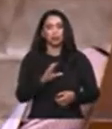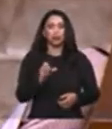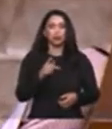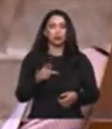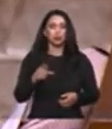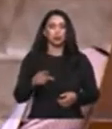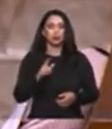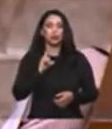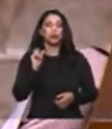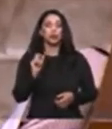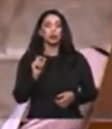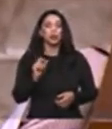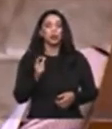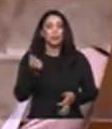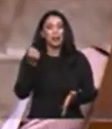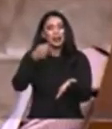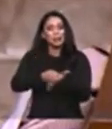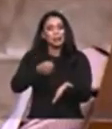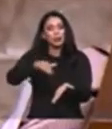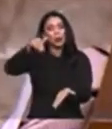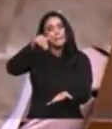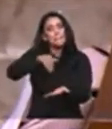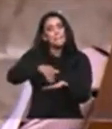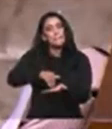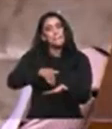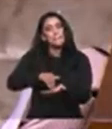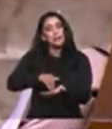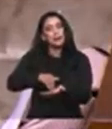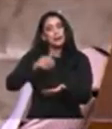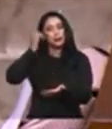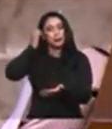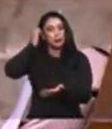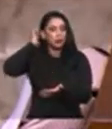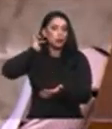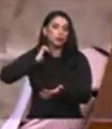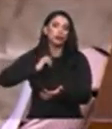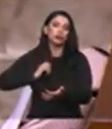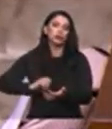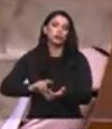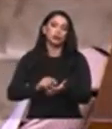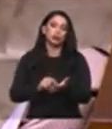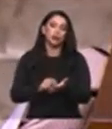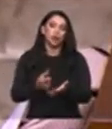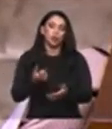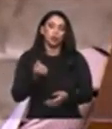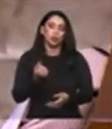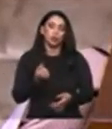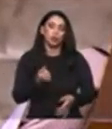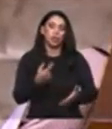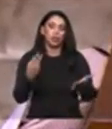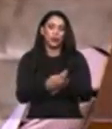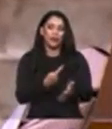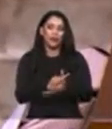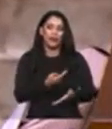Processo Penal, fixando-se um valor mínimo equivalente ao montante cobrado a título de vantagens indevidas no patamar